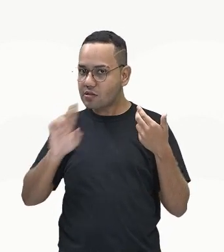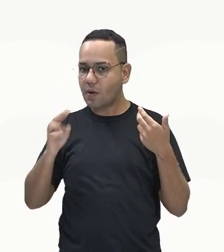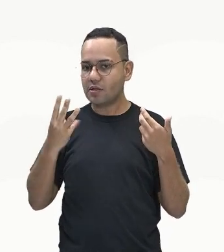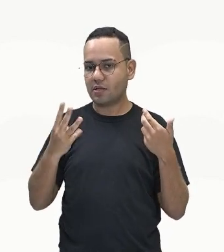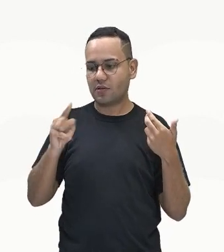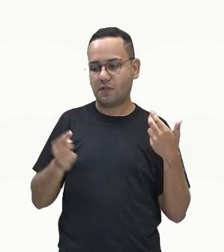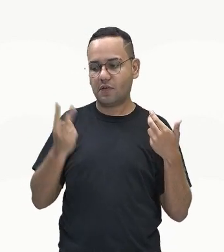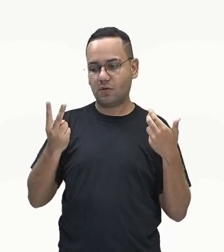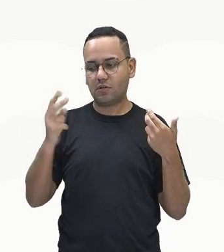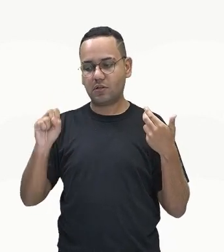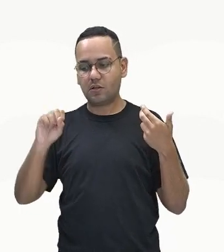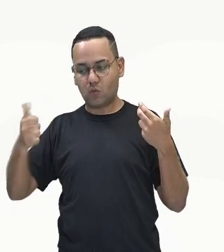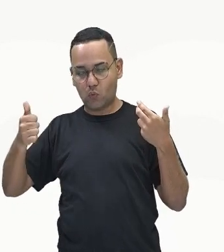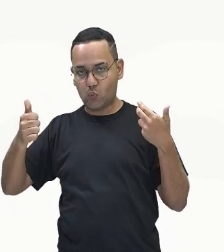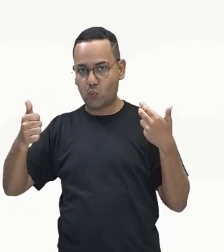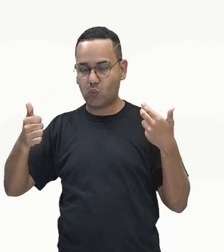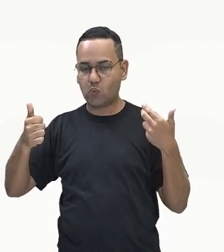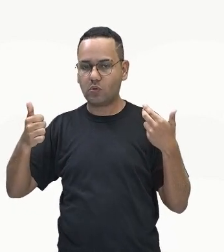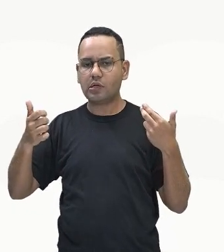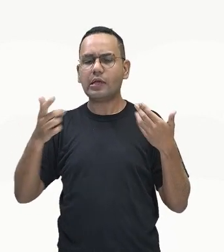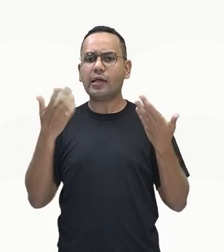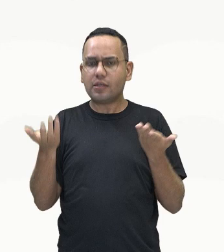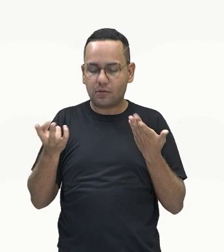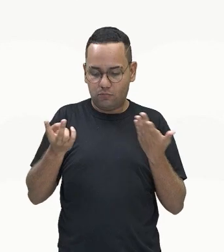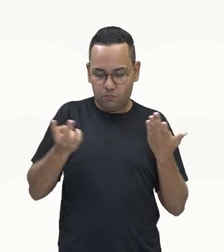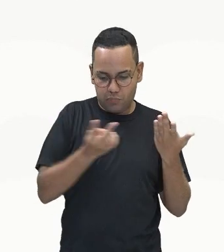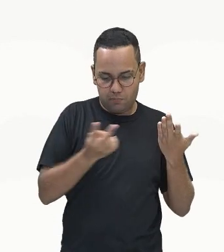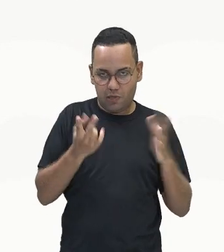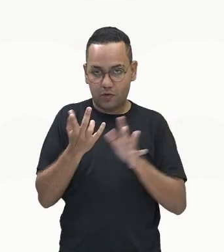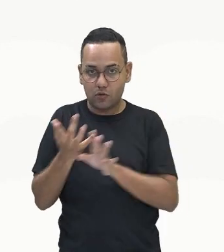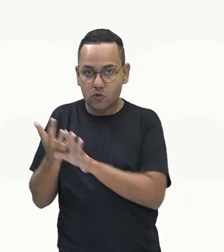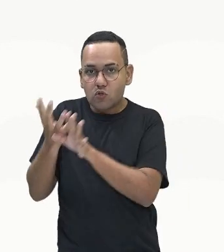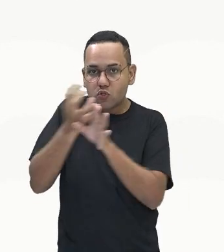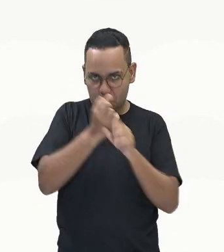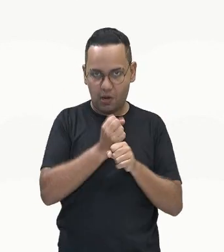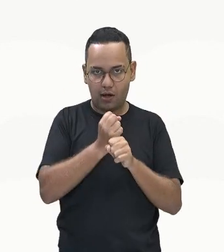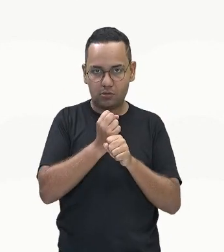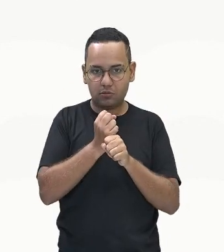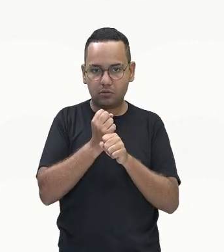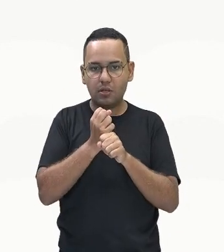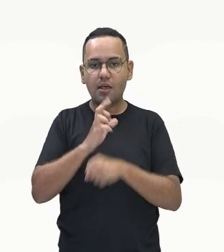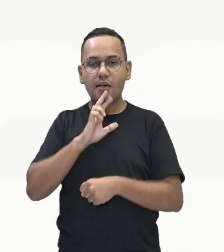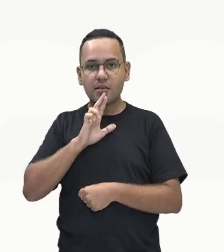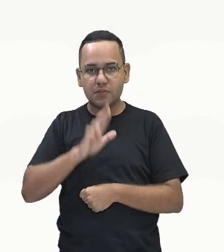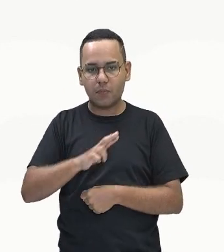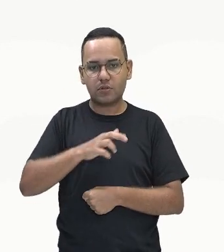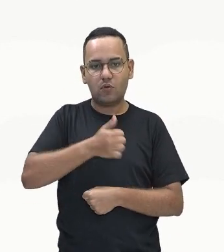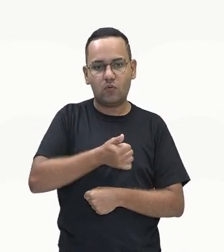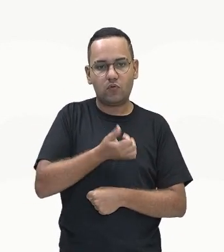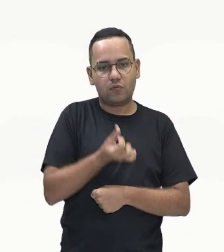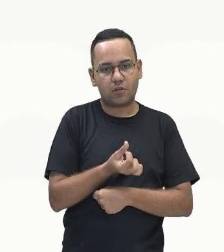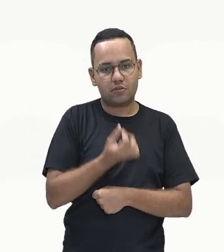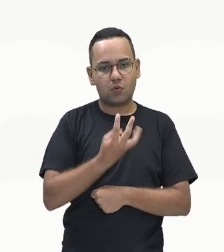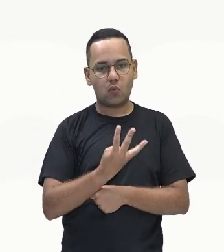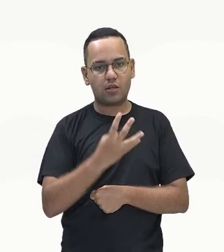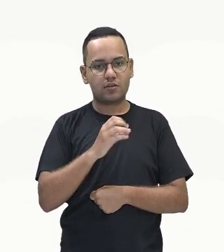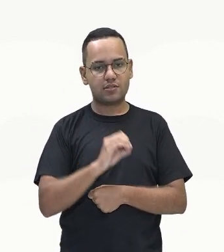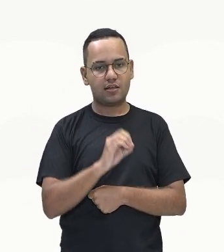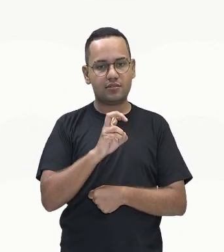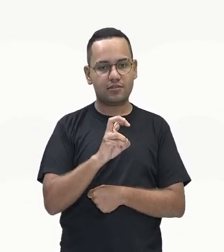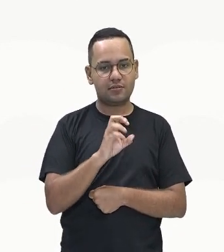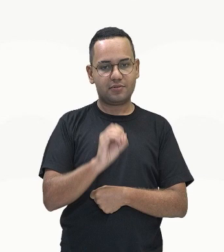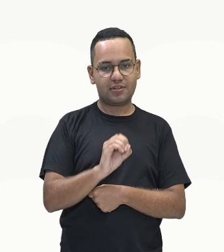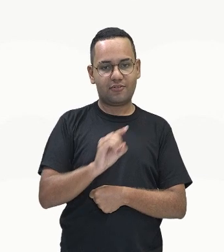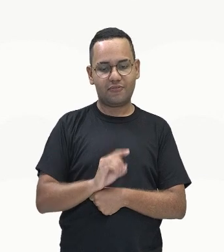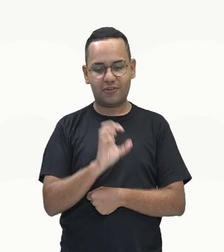3,281. E aí, multiplicando pelo meu 50 mil, a gente chega ali no nosso resultado de